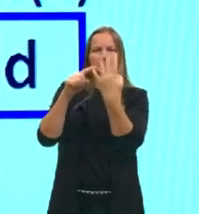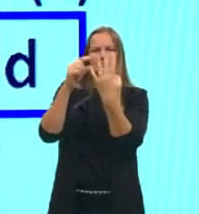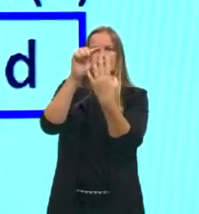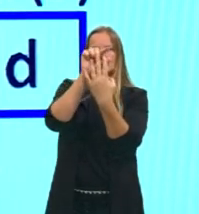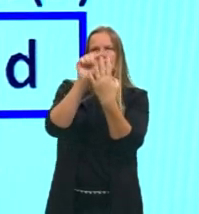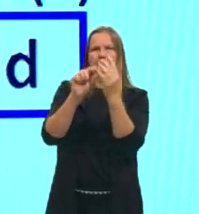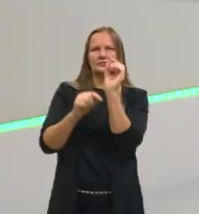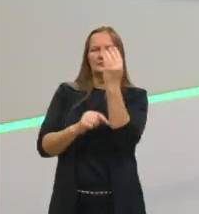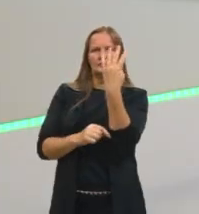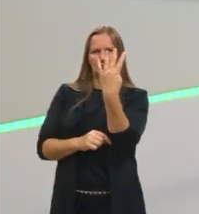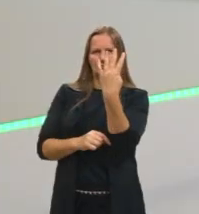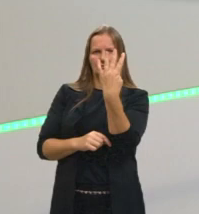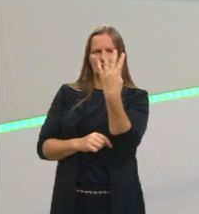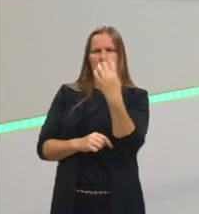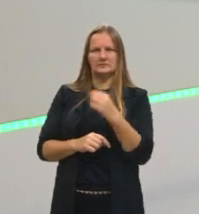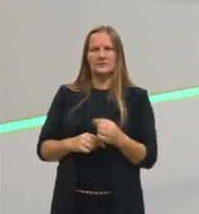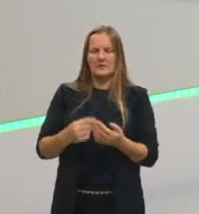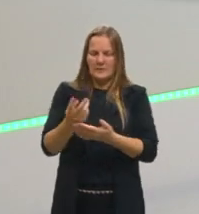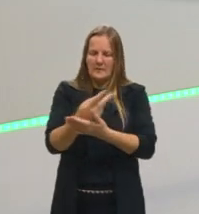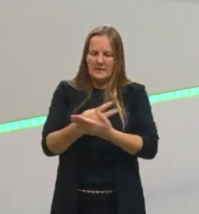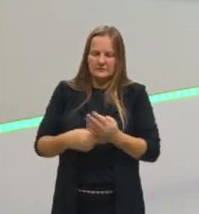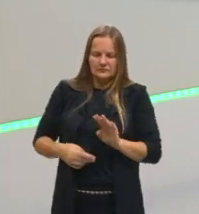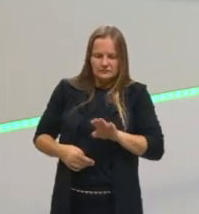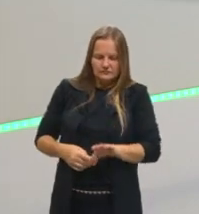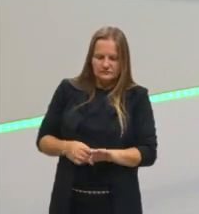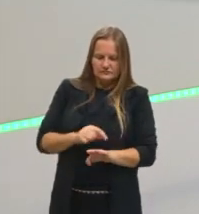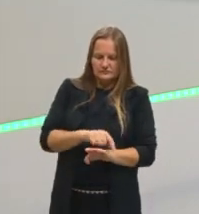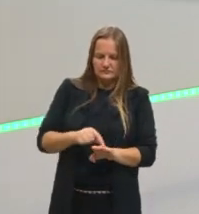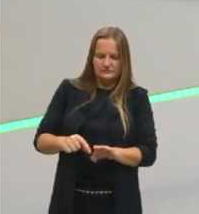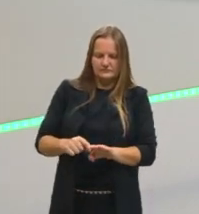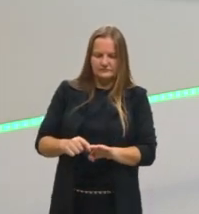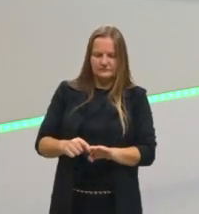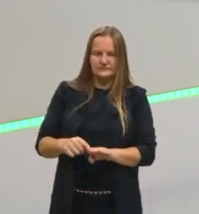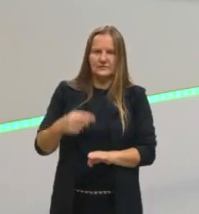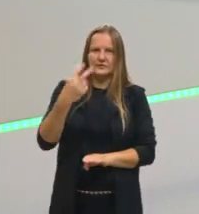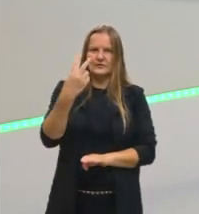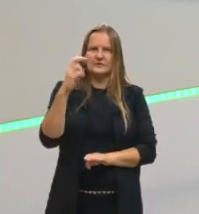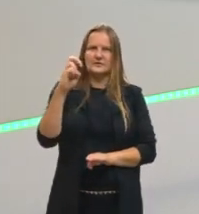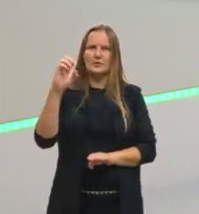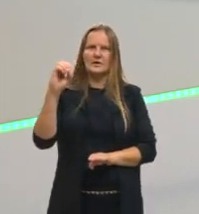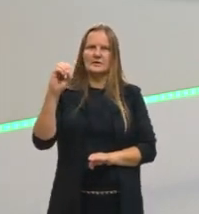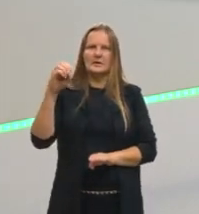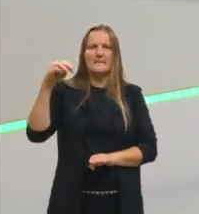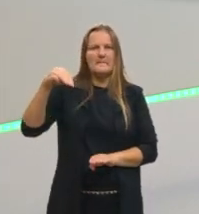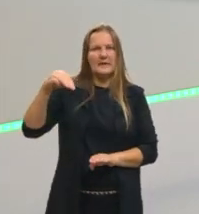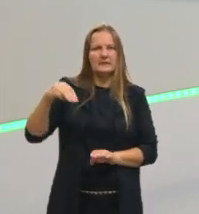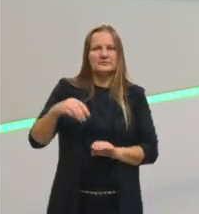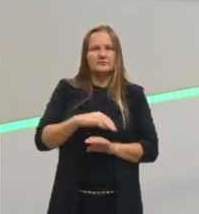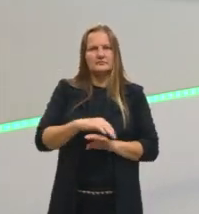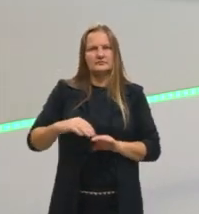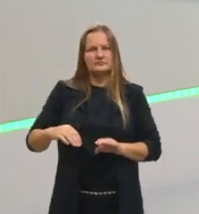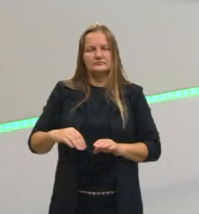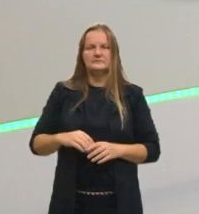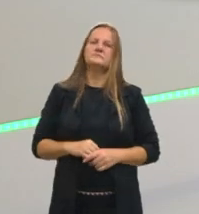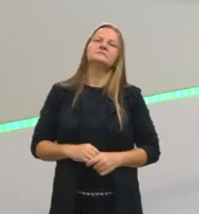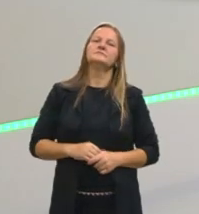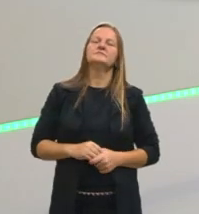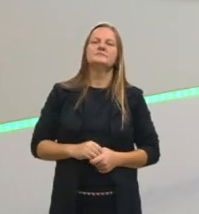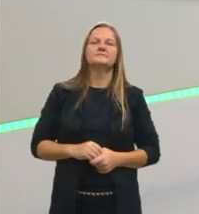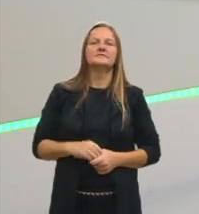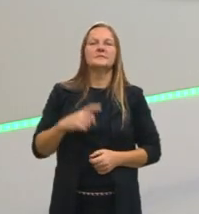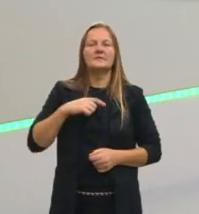chegasse no no no mapa e colocasse quatro vezes seria 250 metros que eu teria que percorrer